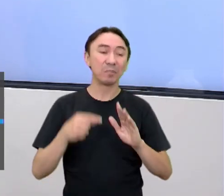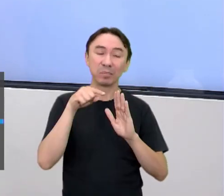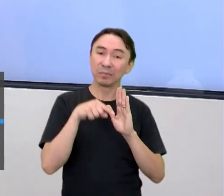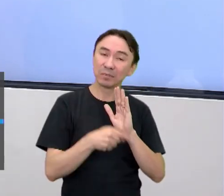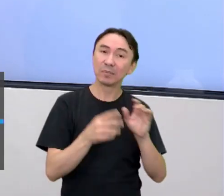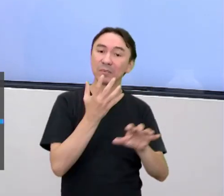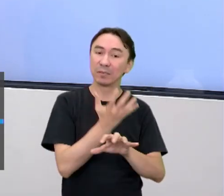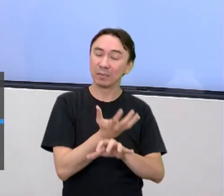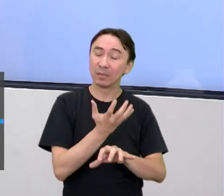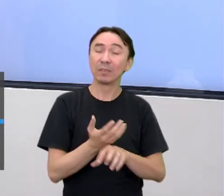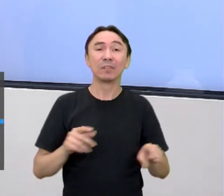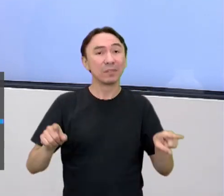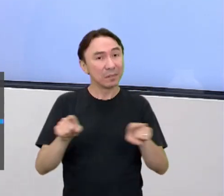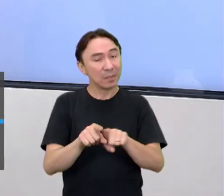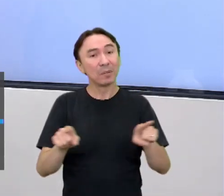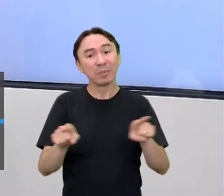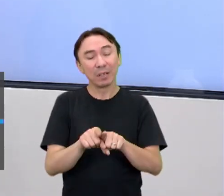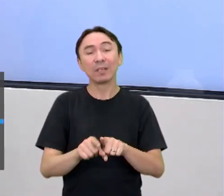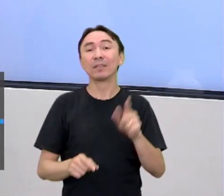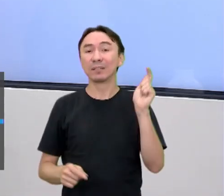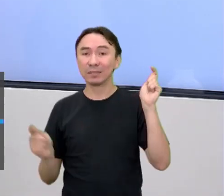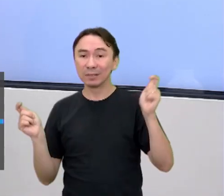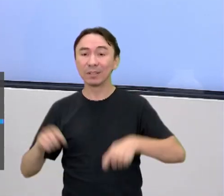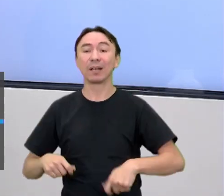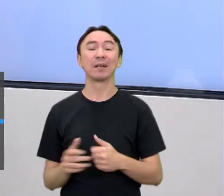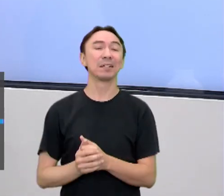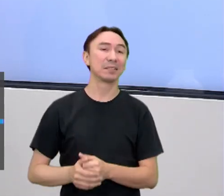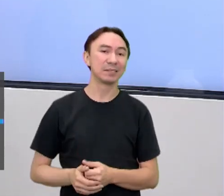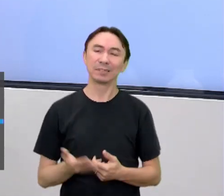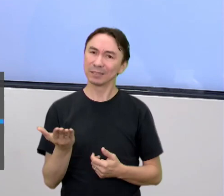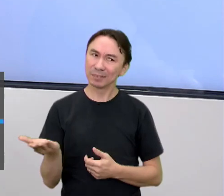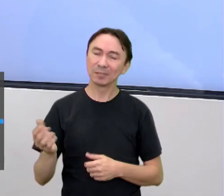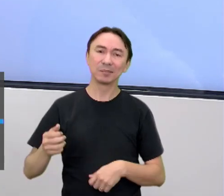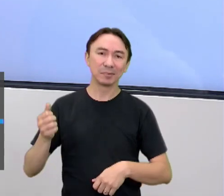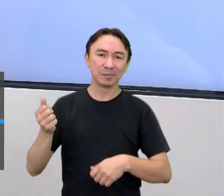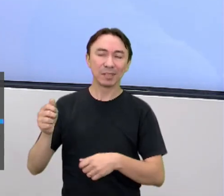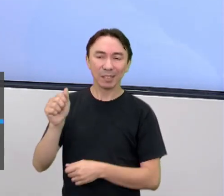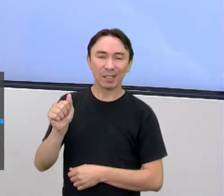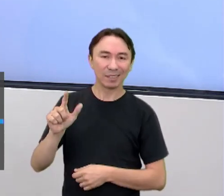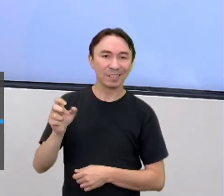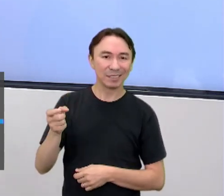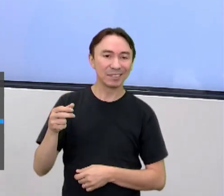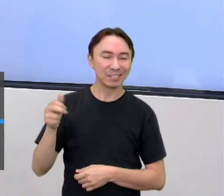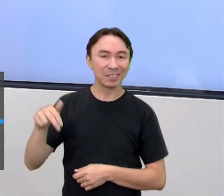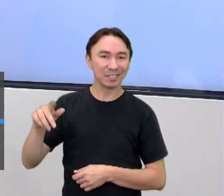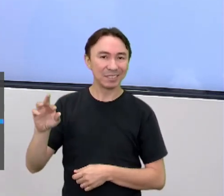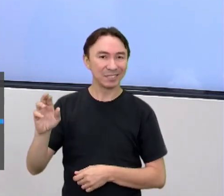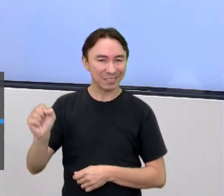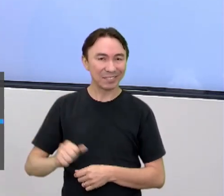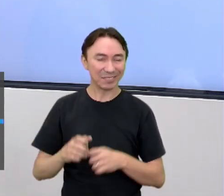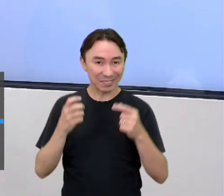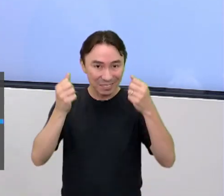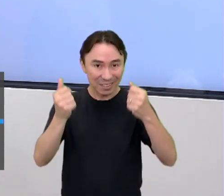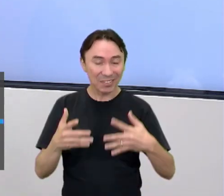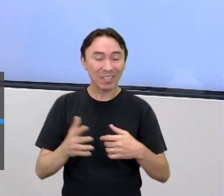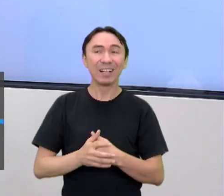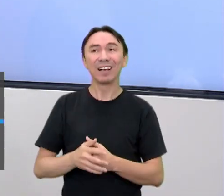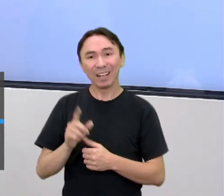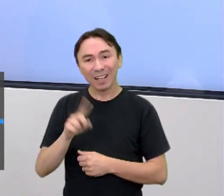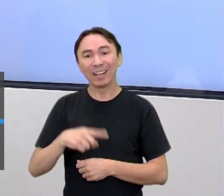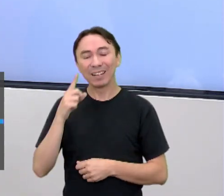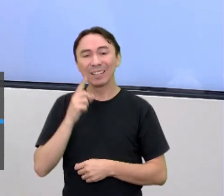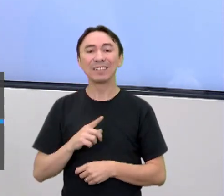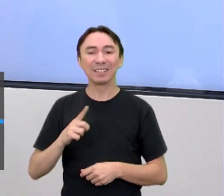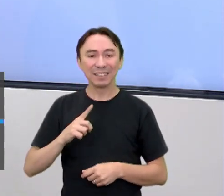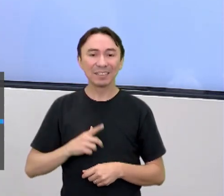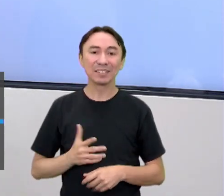situações, problema. Então veja, né? Isso que o professor Alexandre falou é muito, muito coerente, né? Existe uma interligação entre esses aprofundamentos